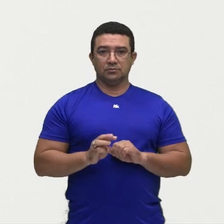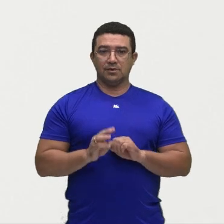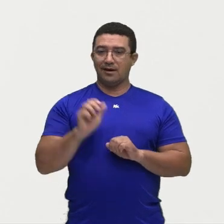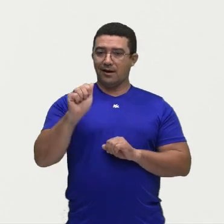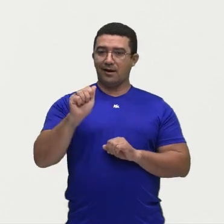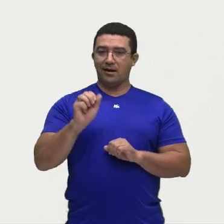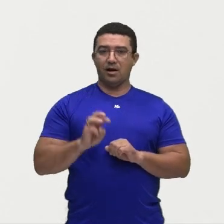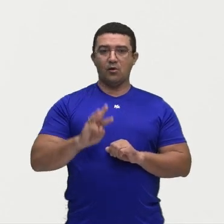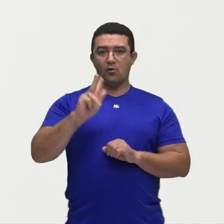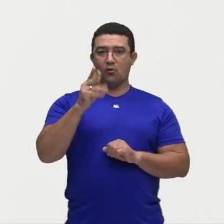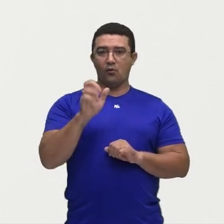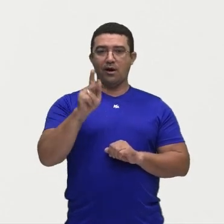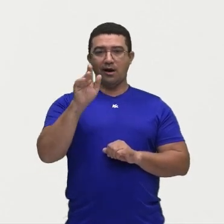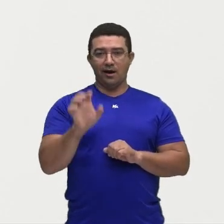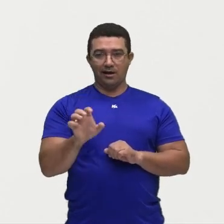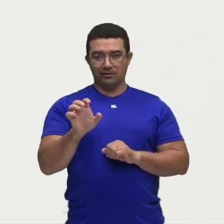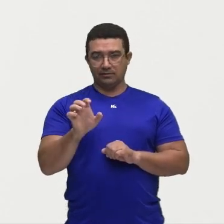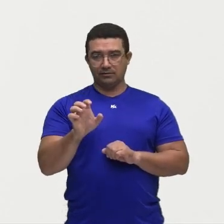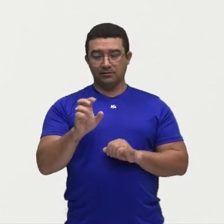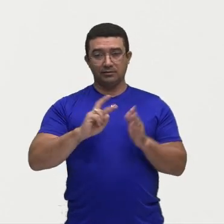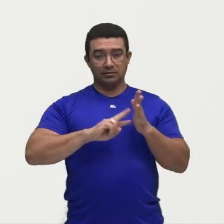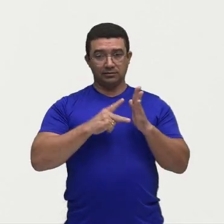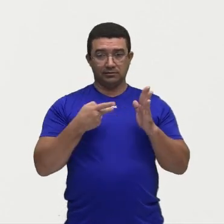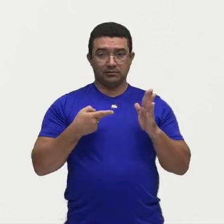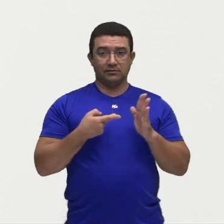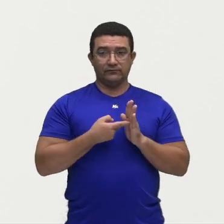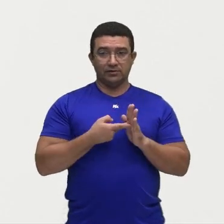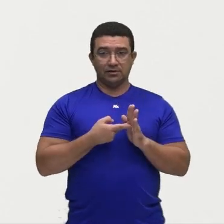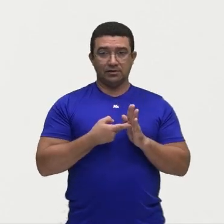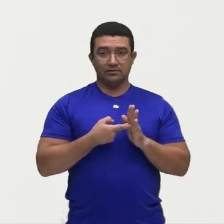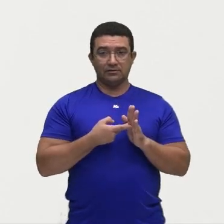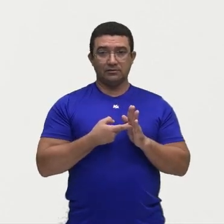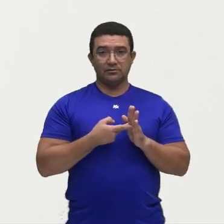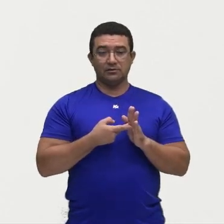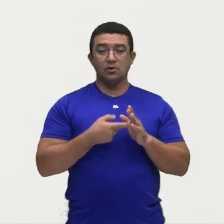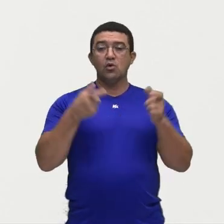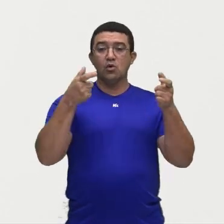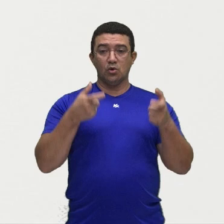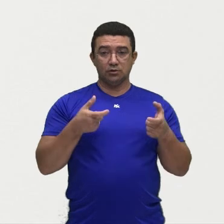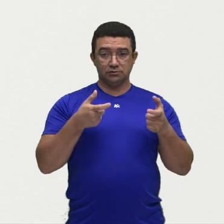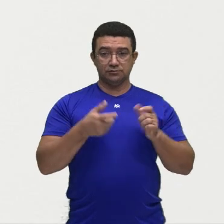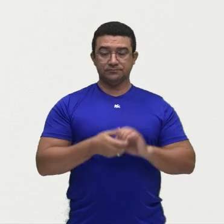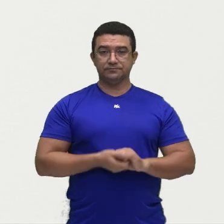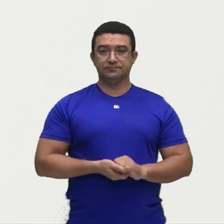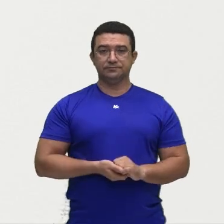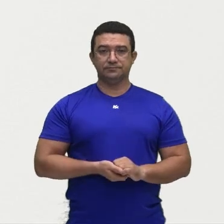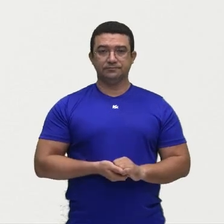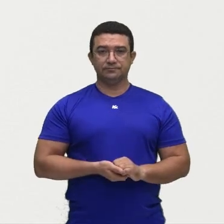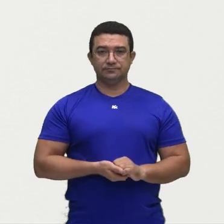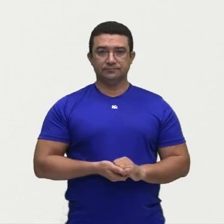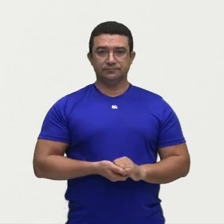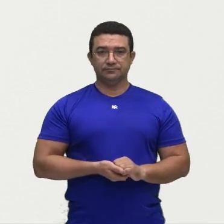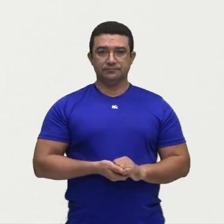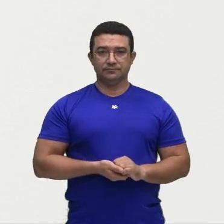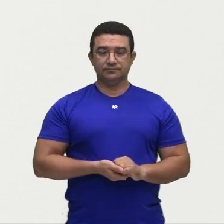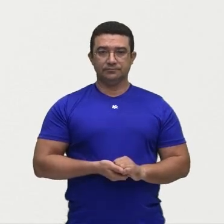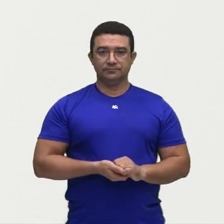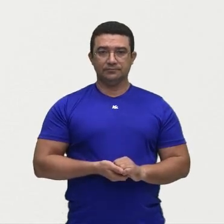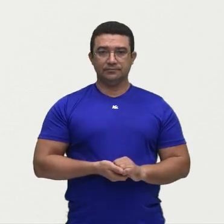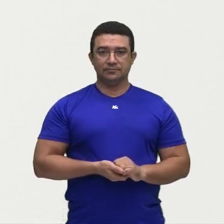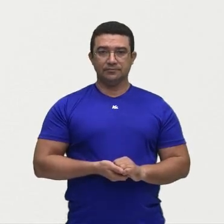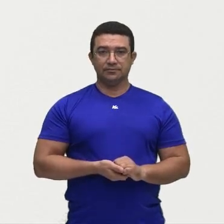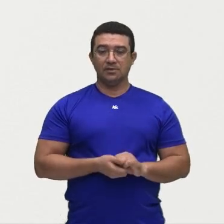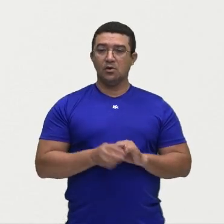A tem a WH question where, que significa onde. Olha só o que vem depois de cada uma delas.